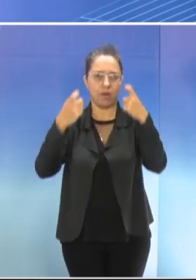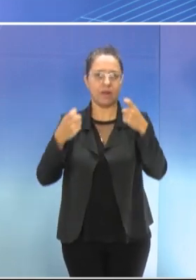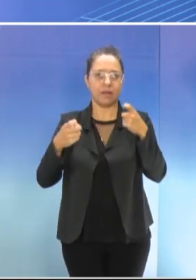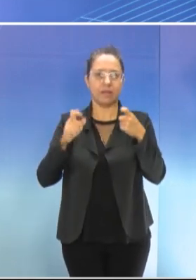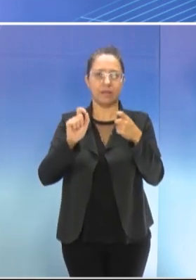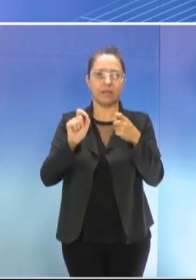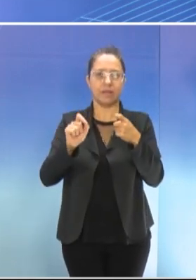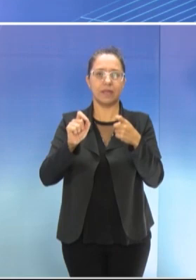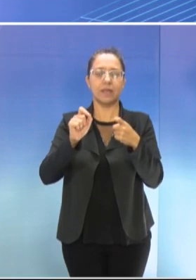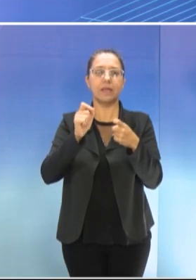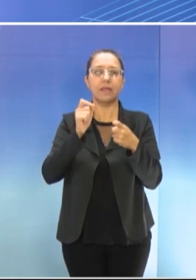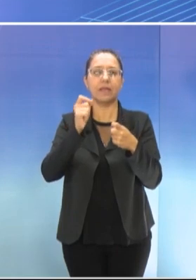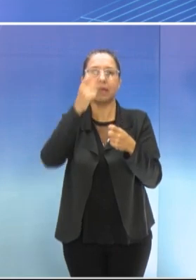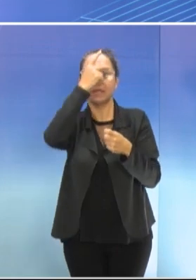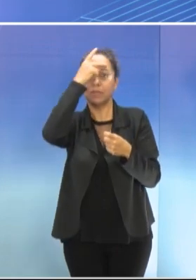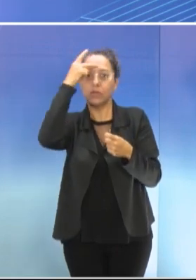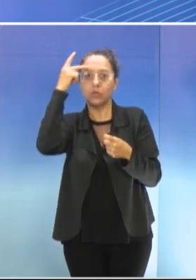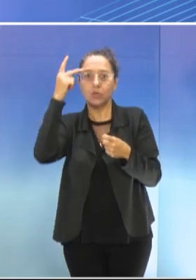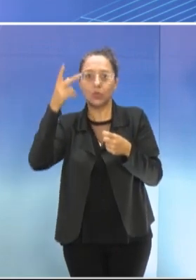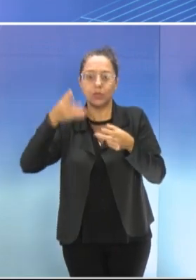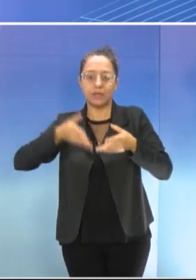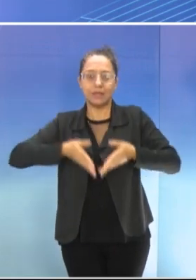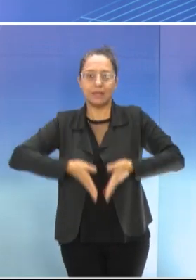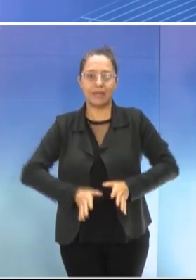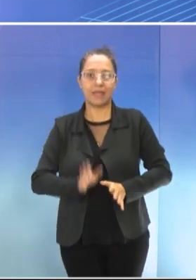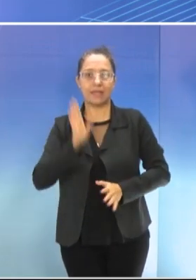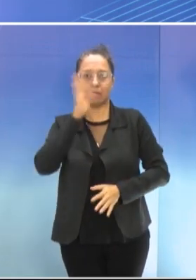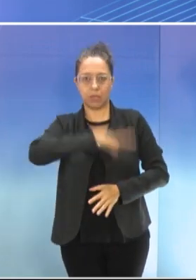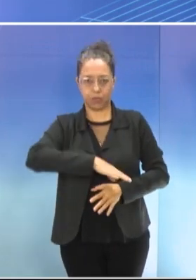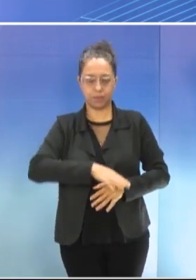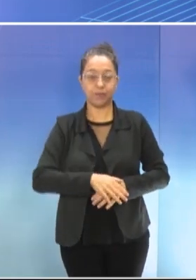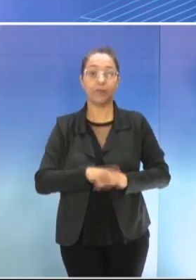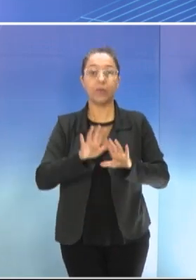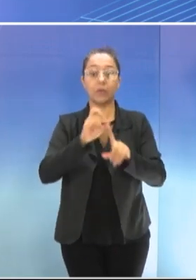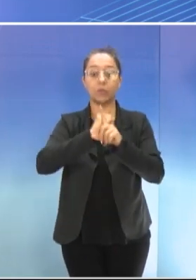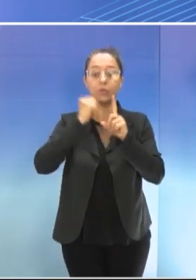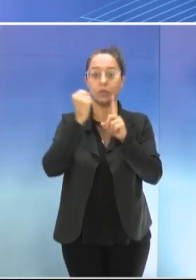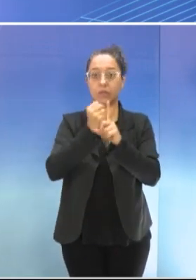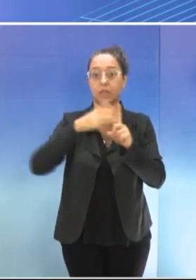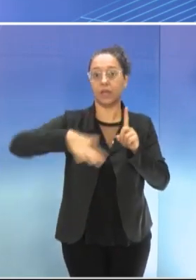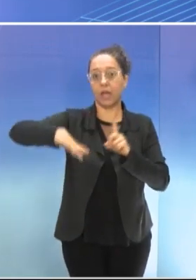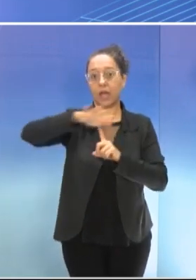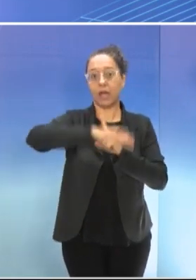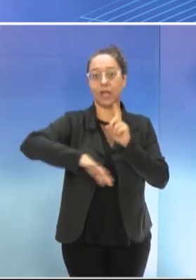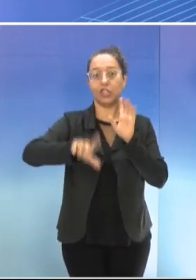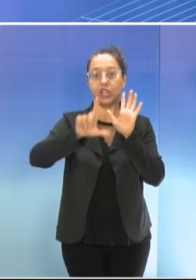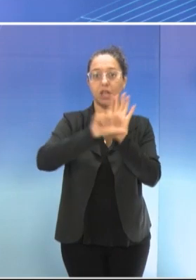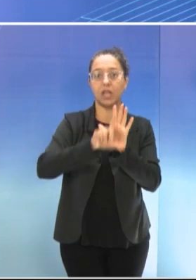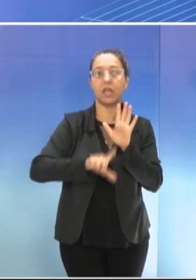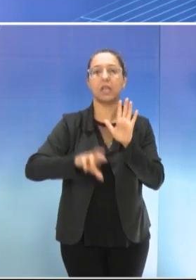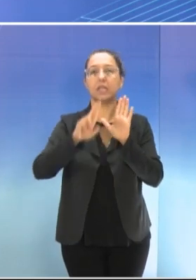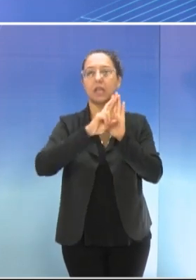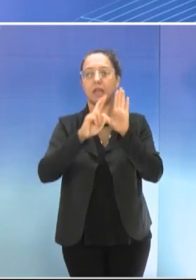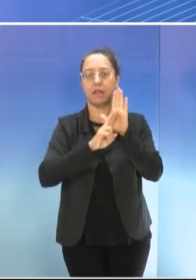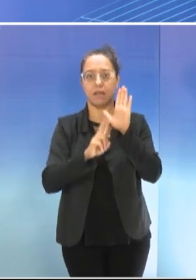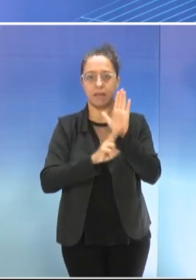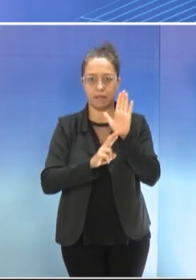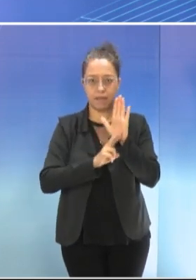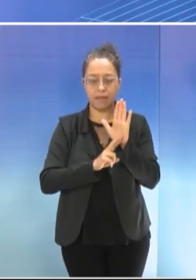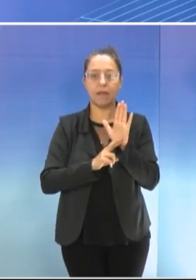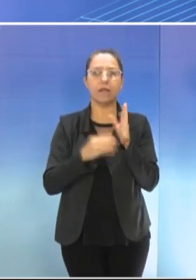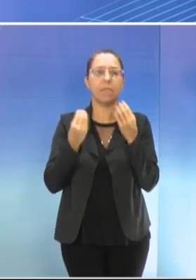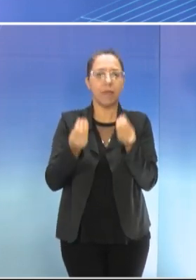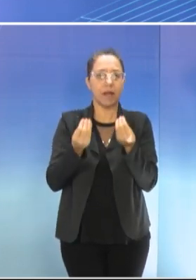essa violência que o homem tem, porque o homem nasce mal. Então a sociedade serve e as leis servem